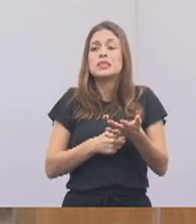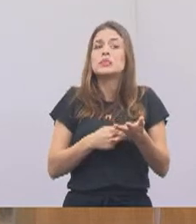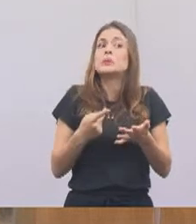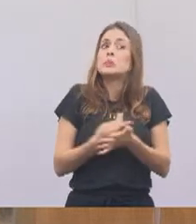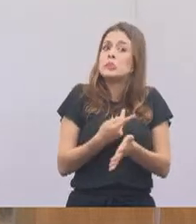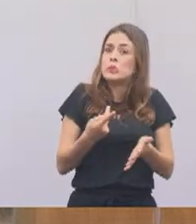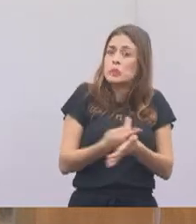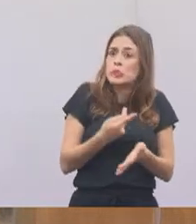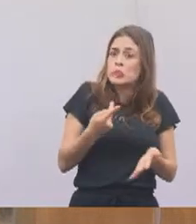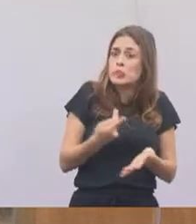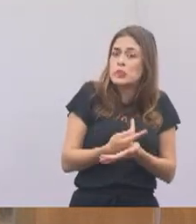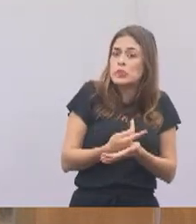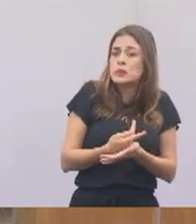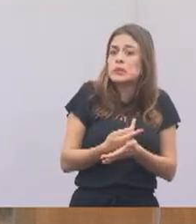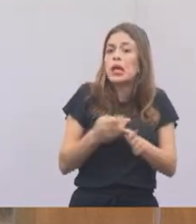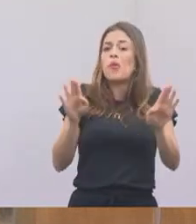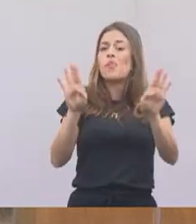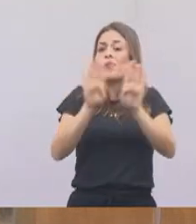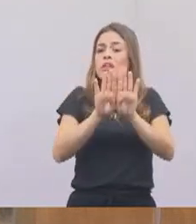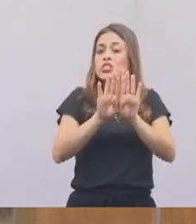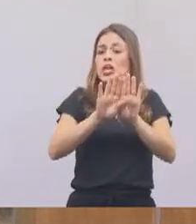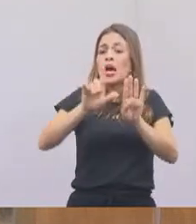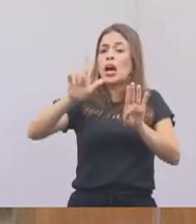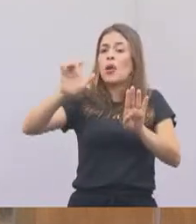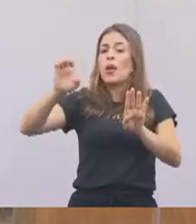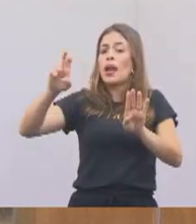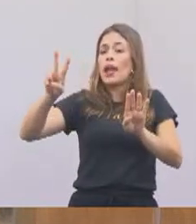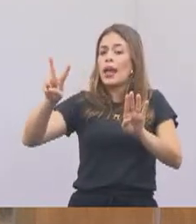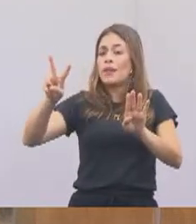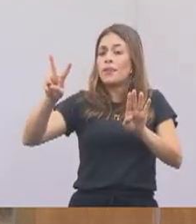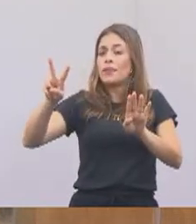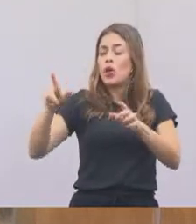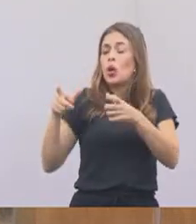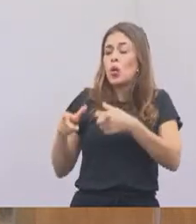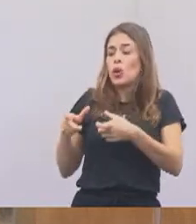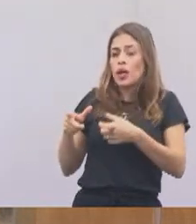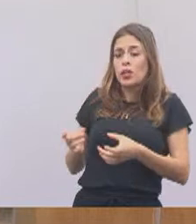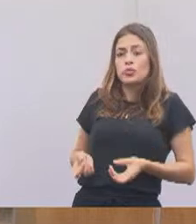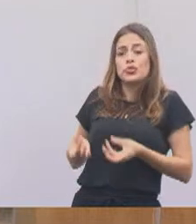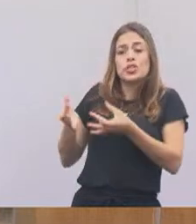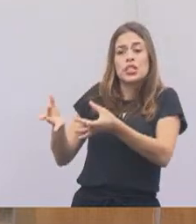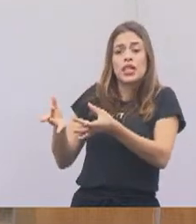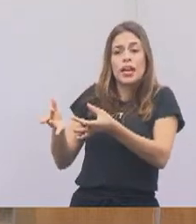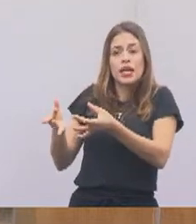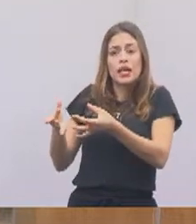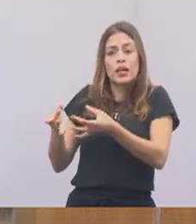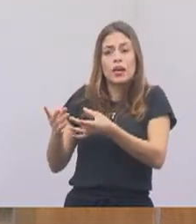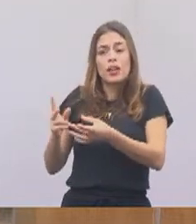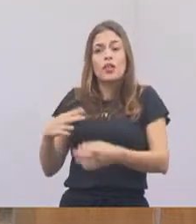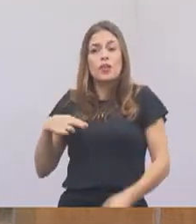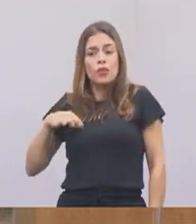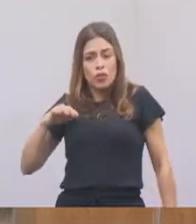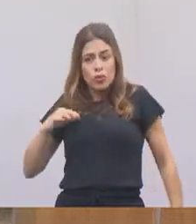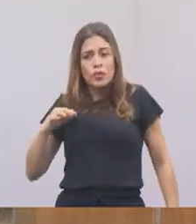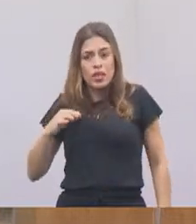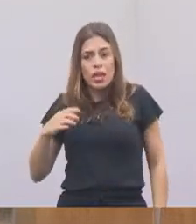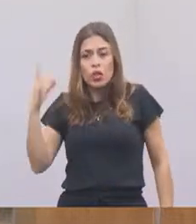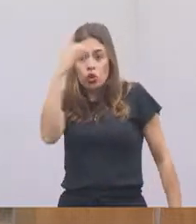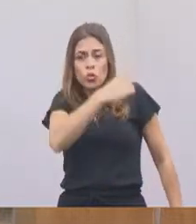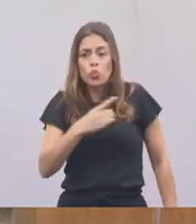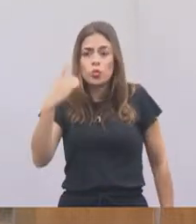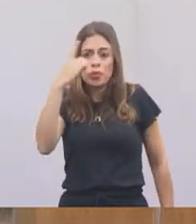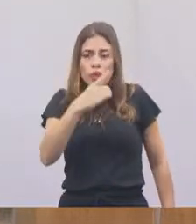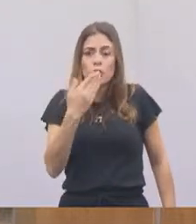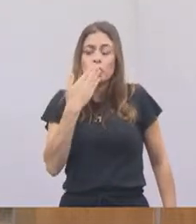fechar os leves, que são os locais de entregas voluntárias, aos domingos. Então, nós pedimos para